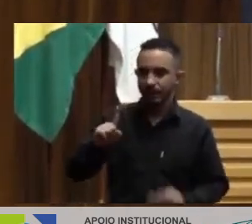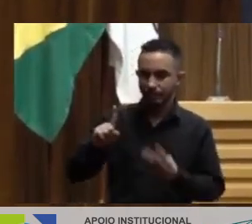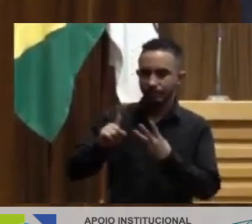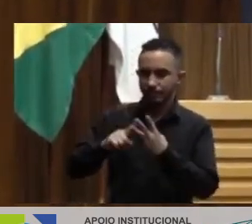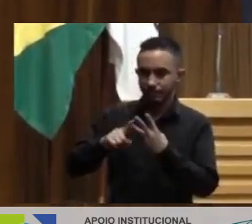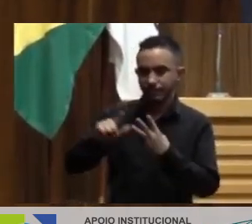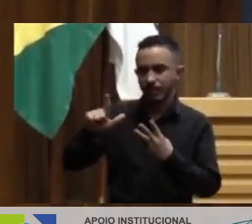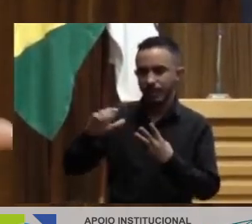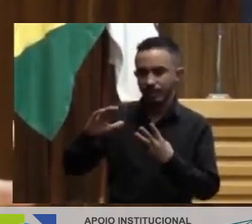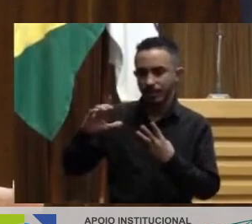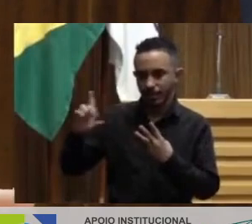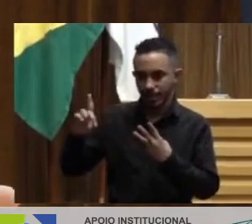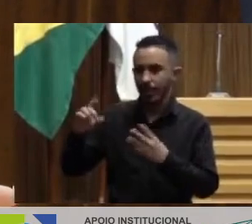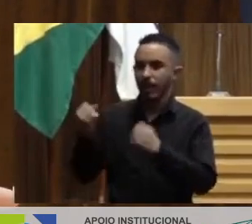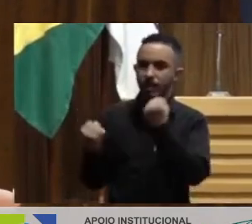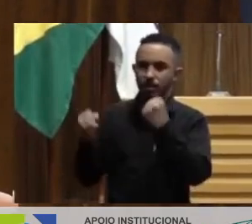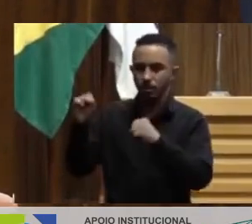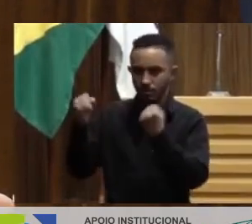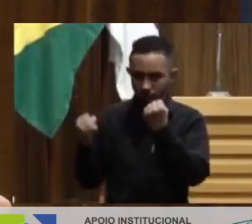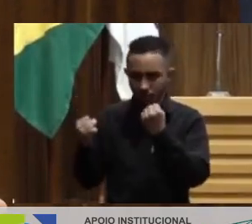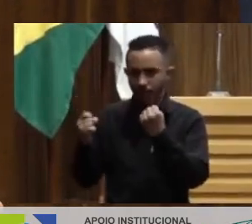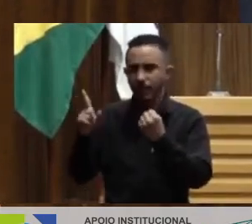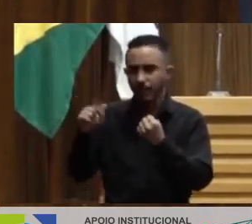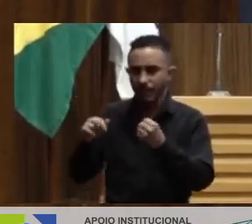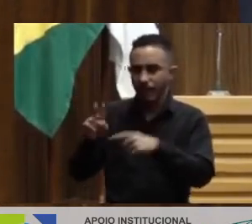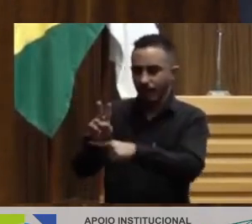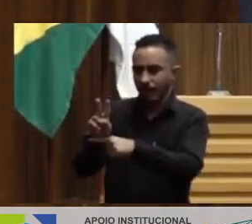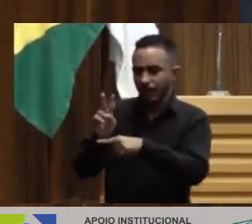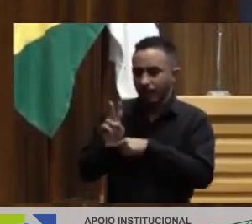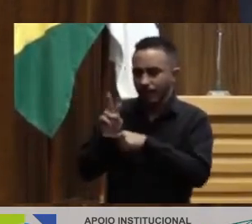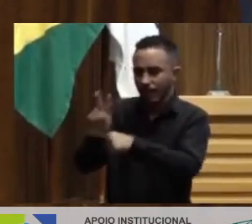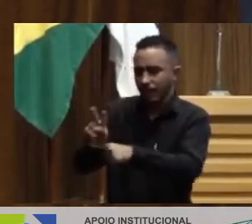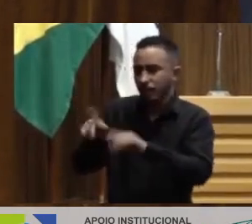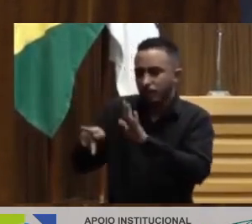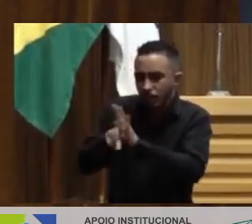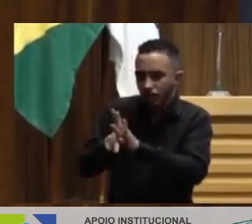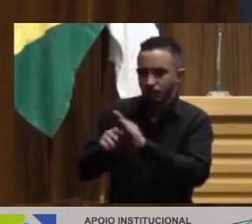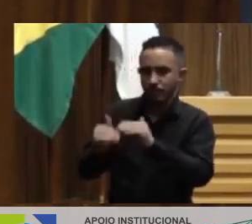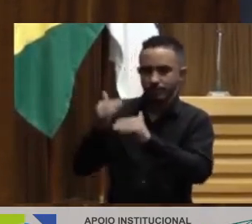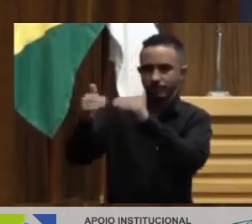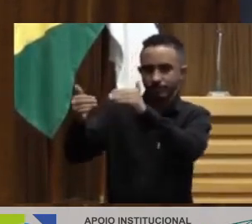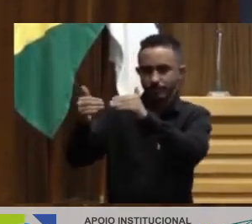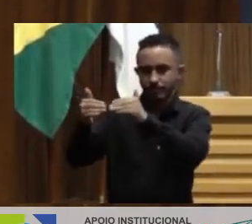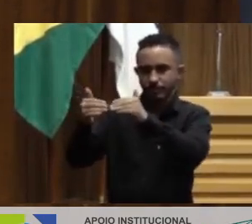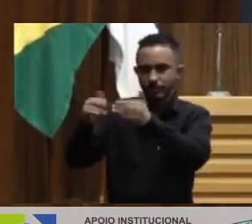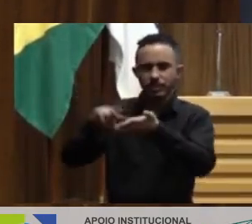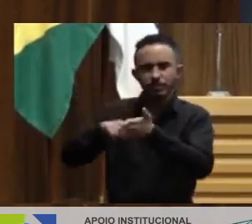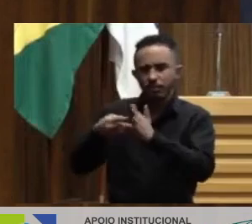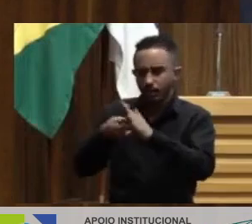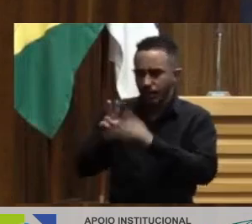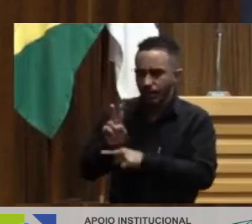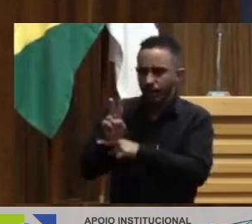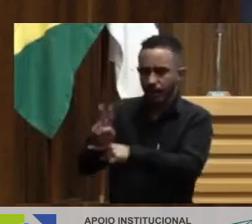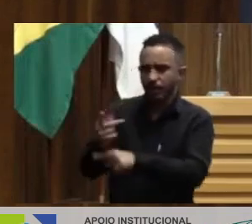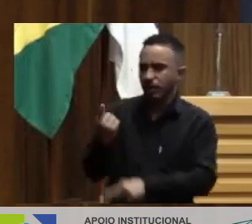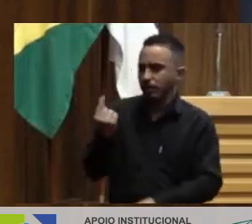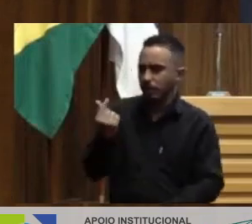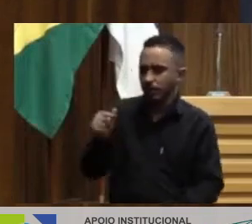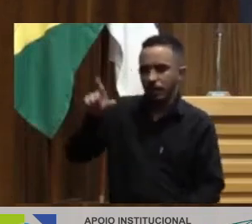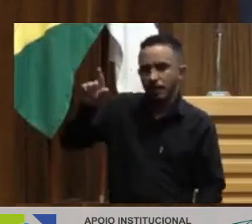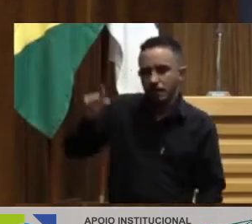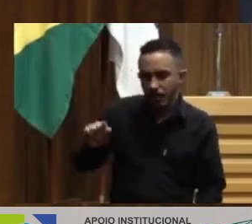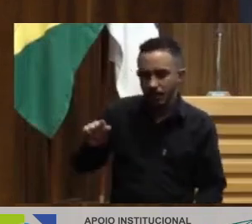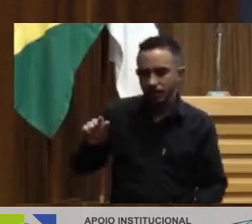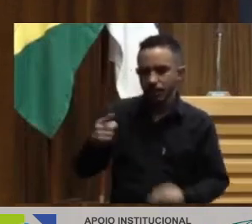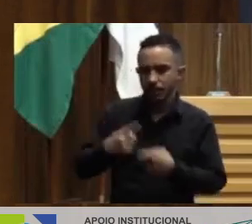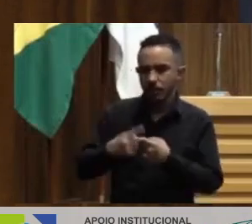LCD para a indústria, que é a letra de crédito do desenvolvimento, tornando o crédito mais barato pela redução